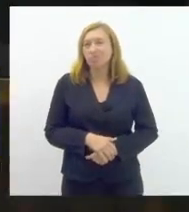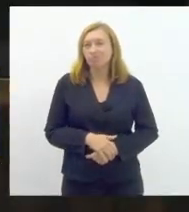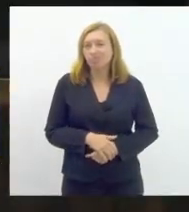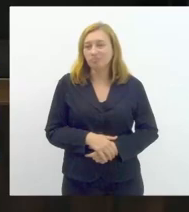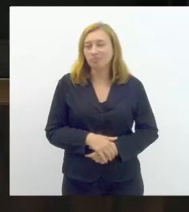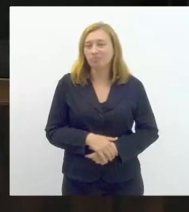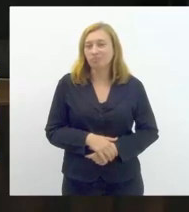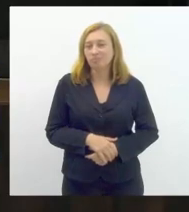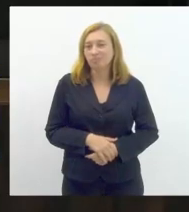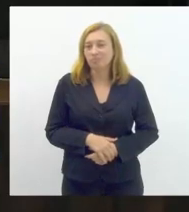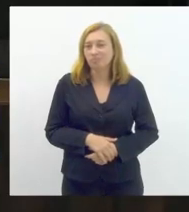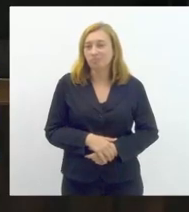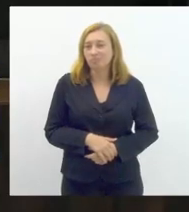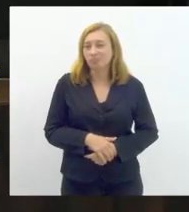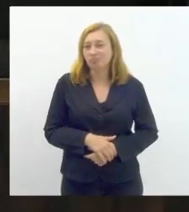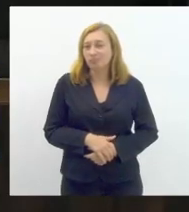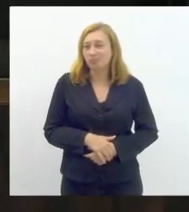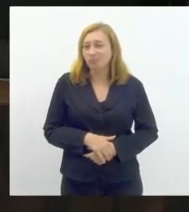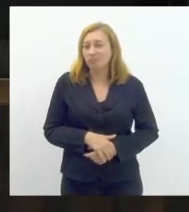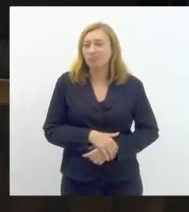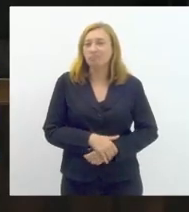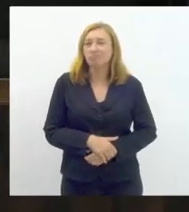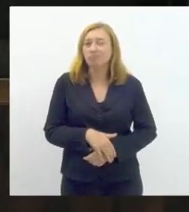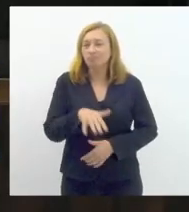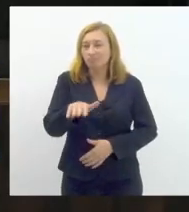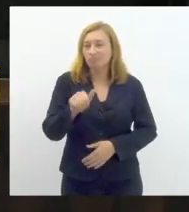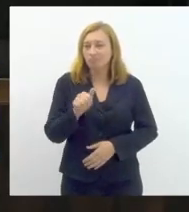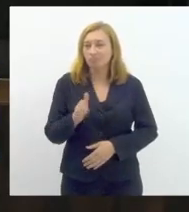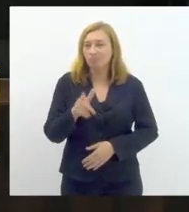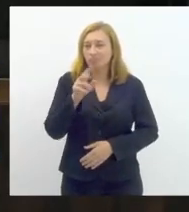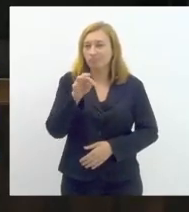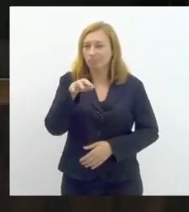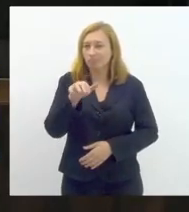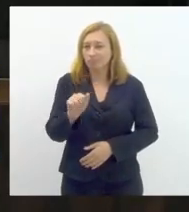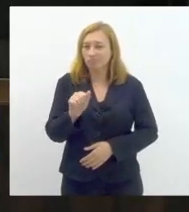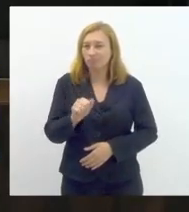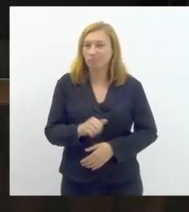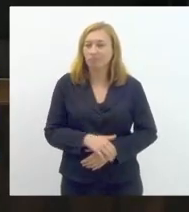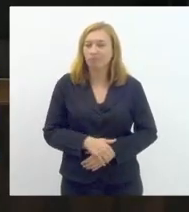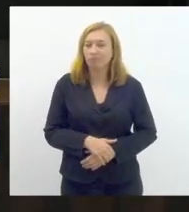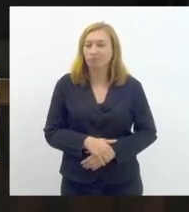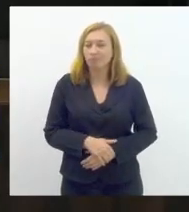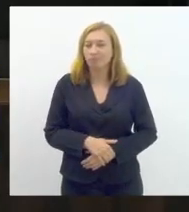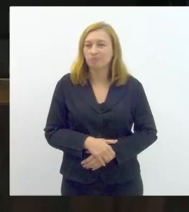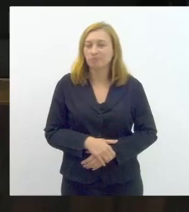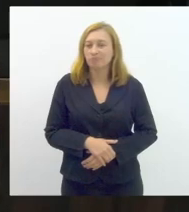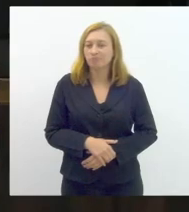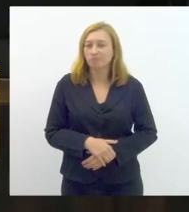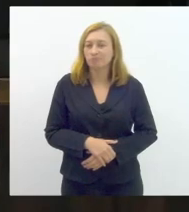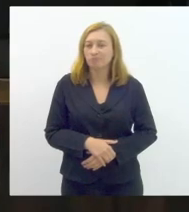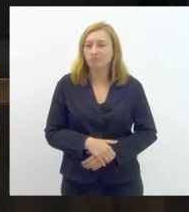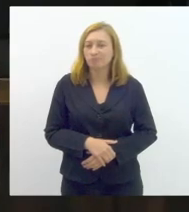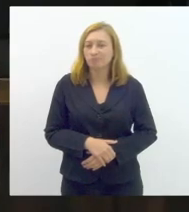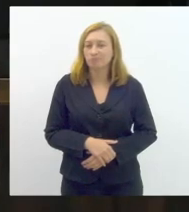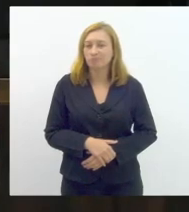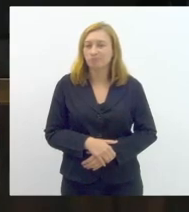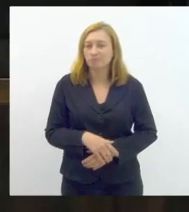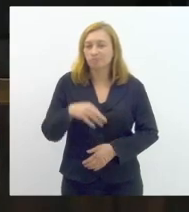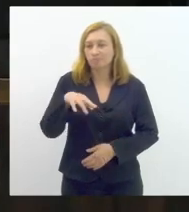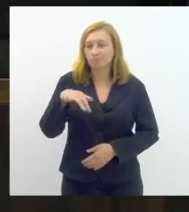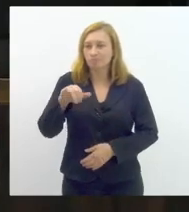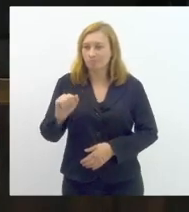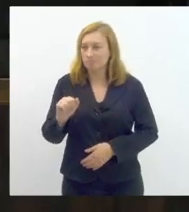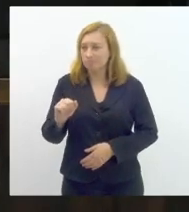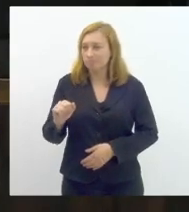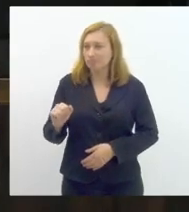Muito obrigado. Então, chamo agora a Letícia dos Santos. Prepara a Maria Inês Quintanilha. E se